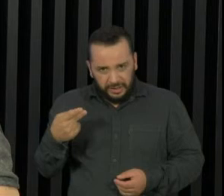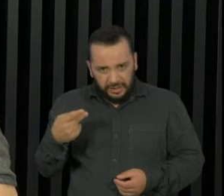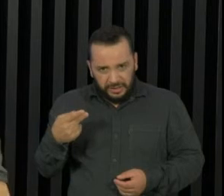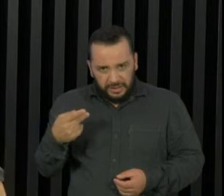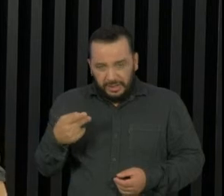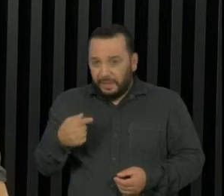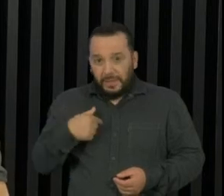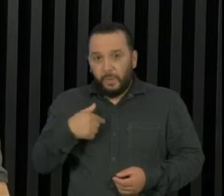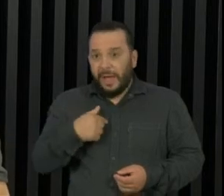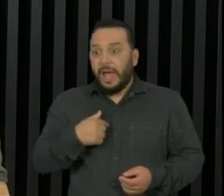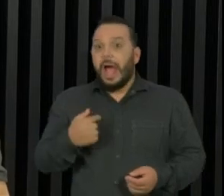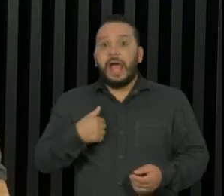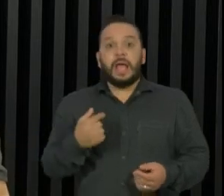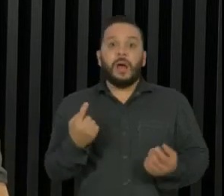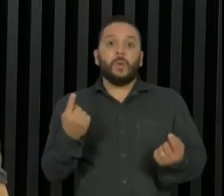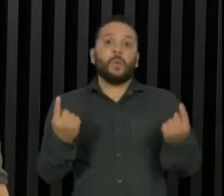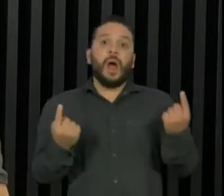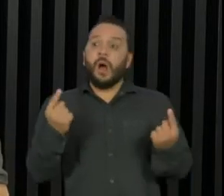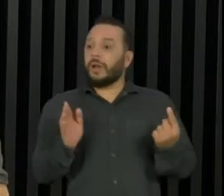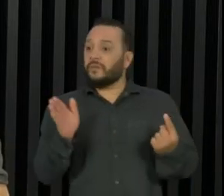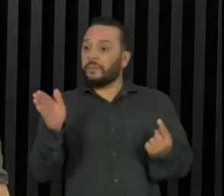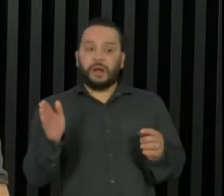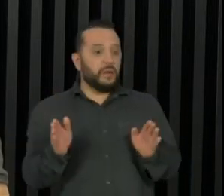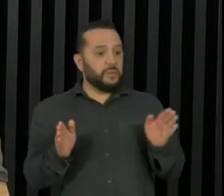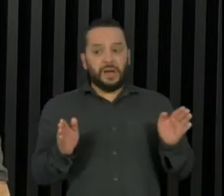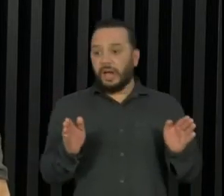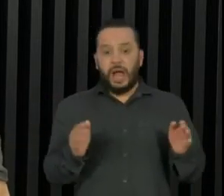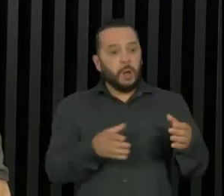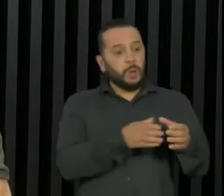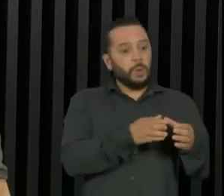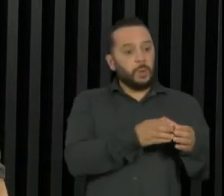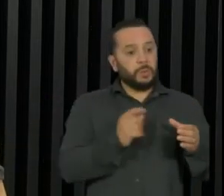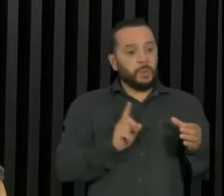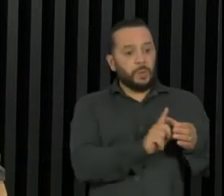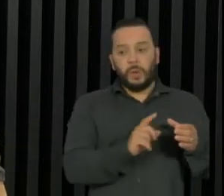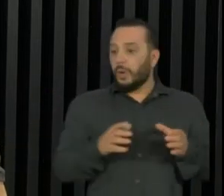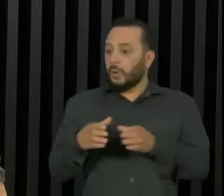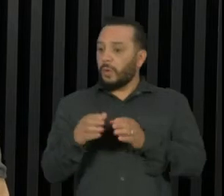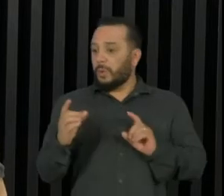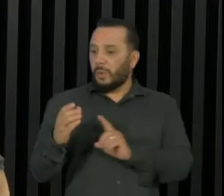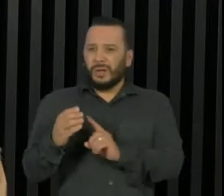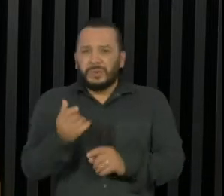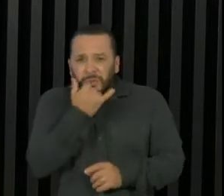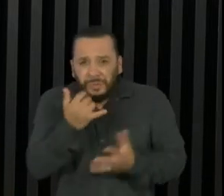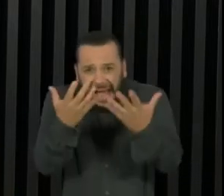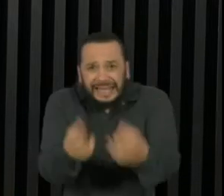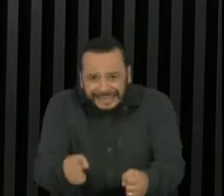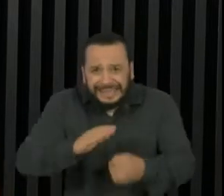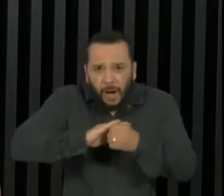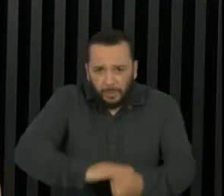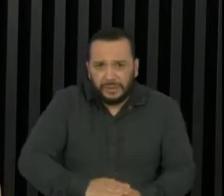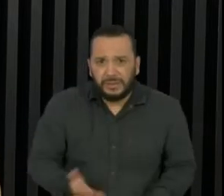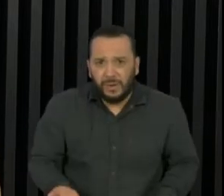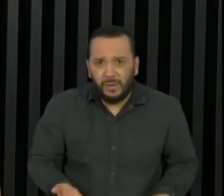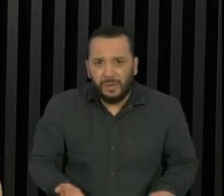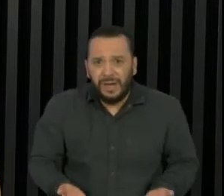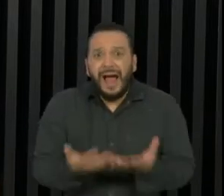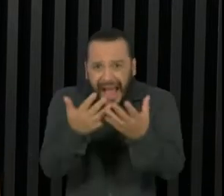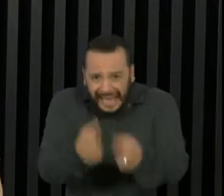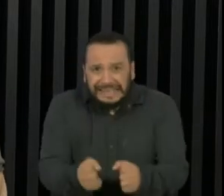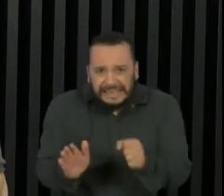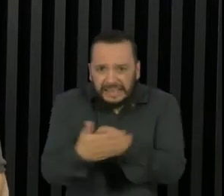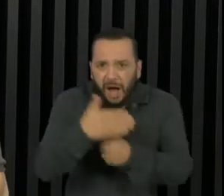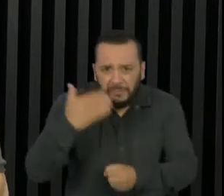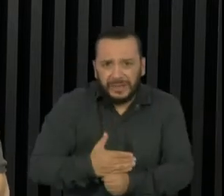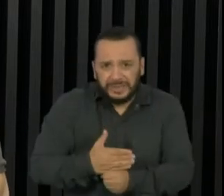de lado. Qual é o lado? Que lado é esse? A gente não pode validar a opressão, a gente não pode validar o fascismo.